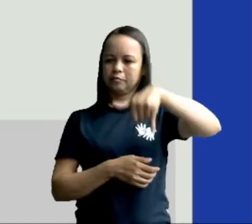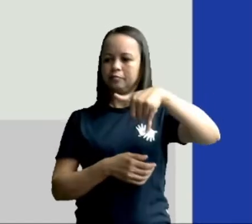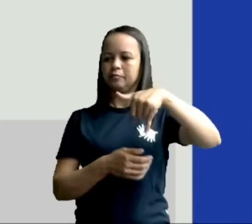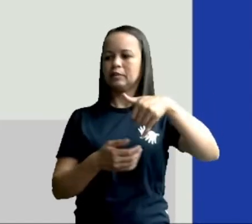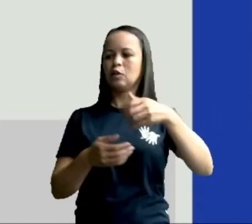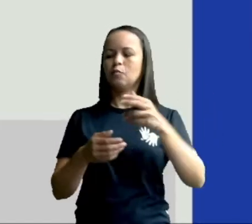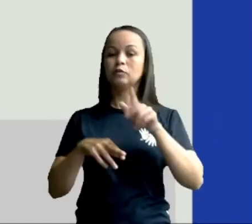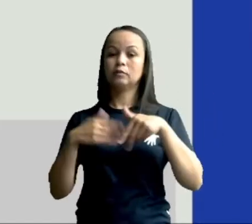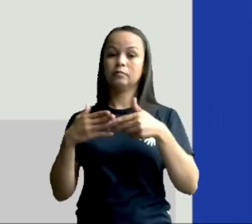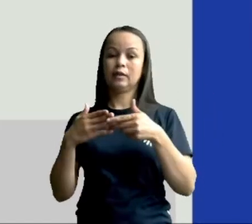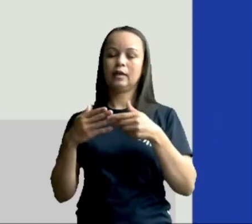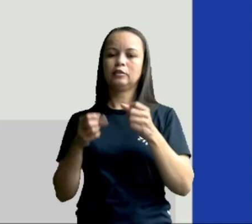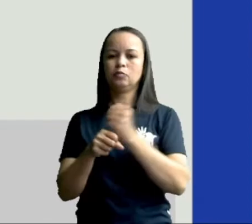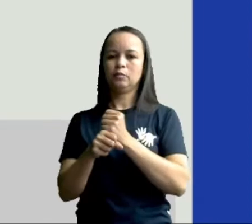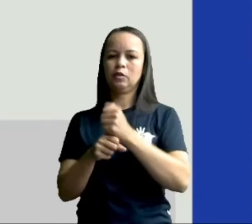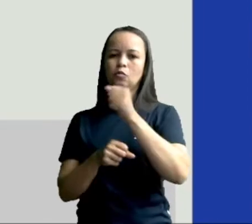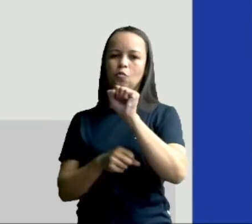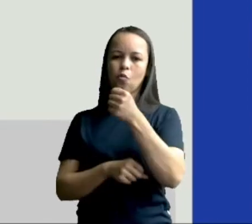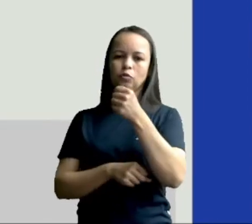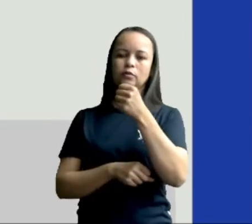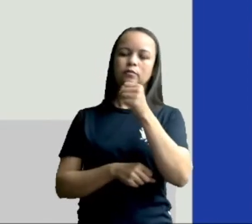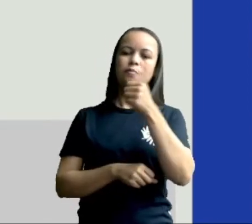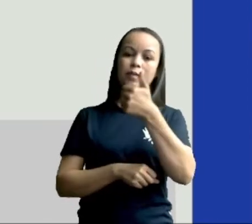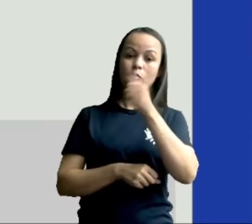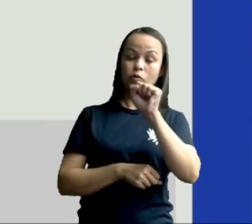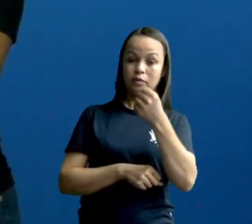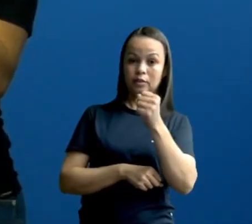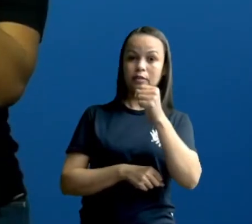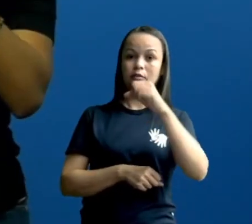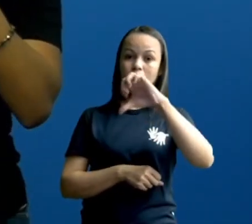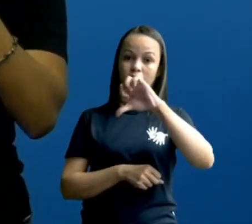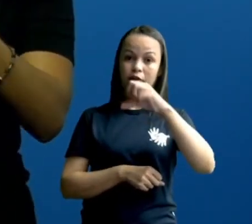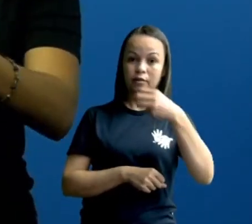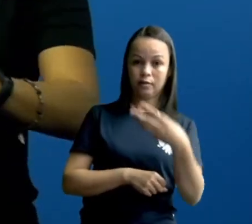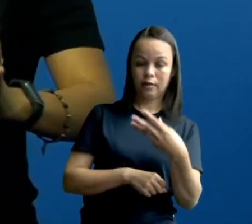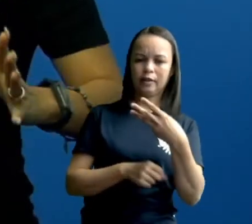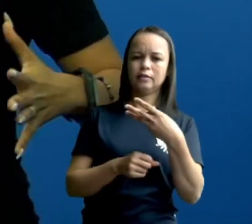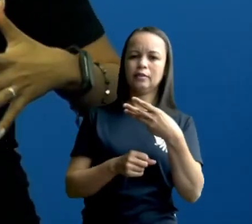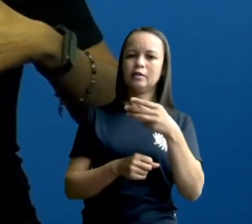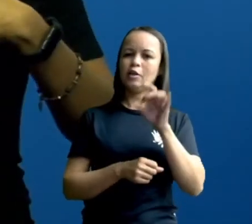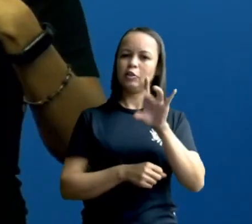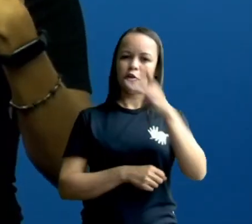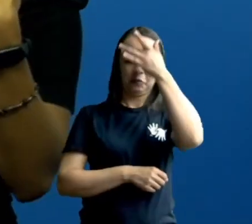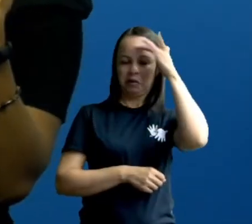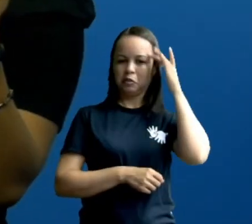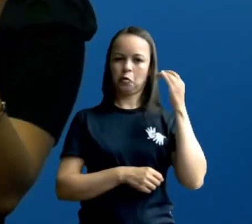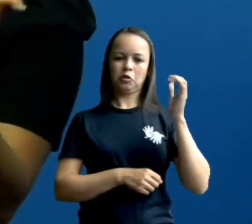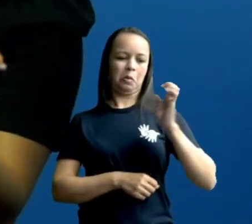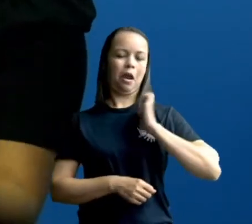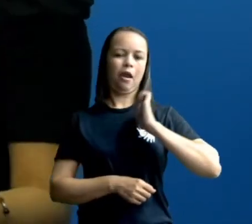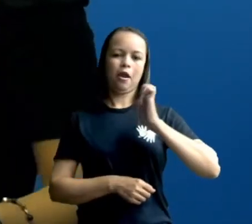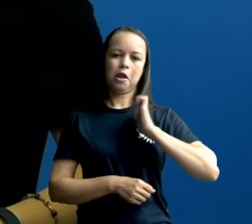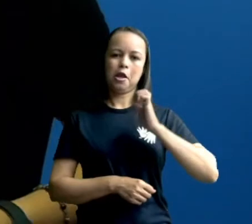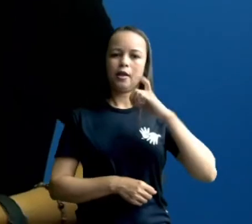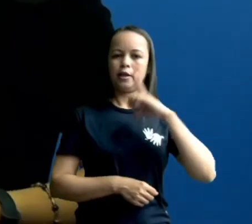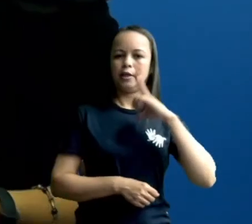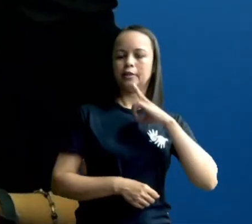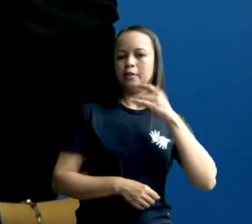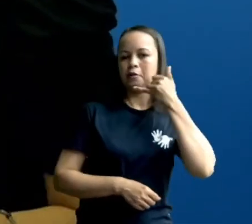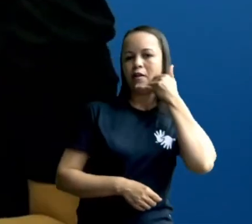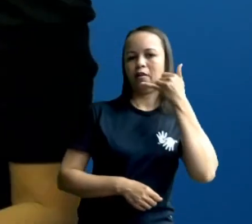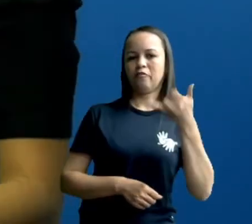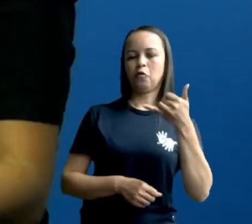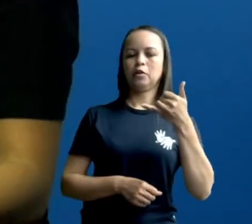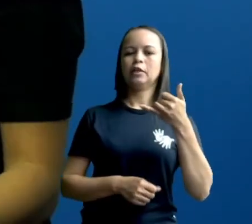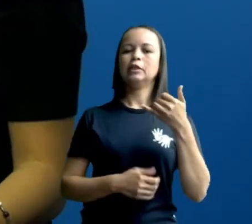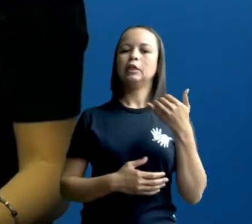vendo? Em 1893 ele foi se modernizando. E olha que só quem tinha telefone era aquelas pessoas mais ricas, que tinham mais